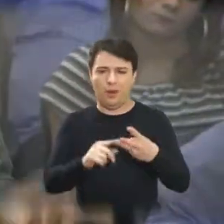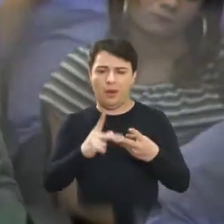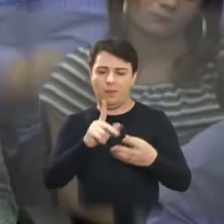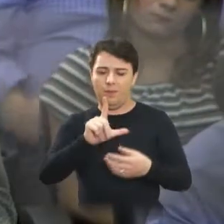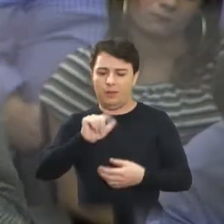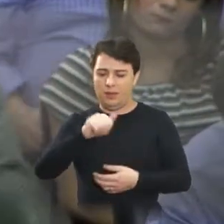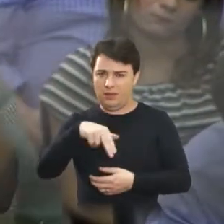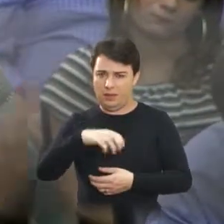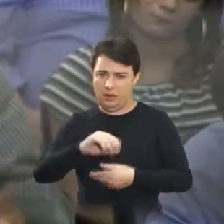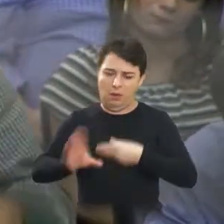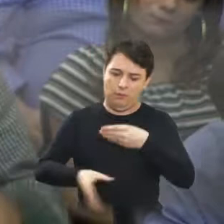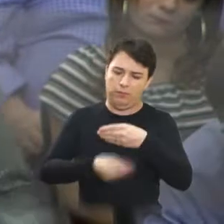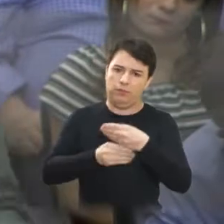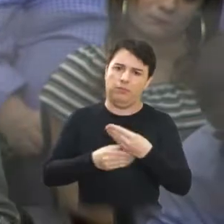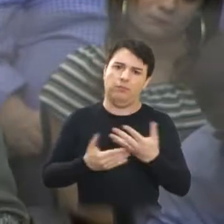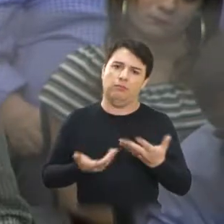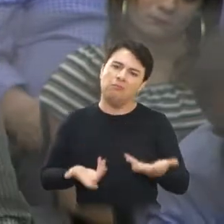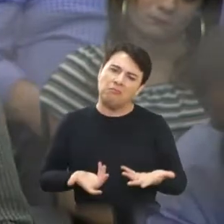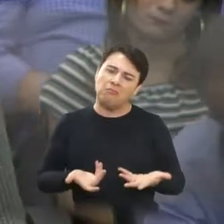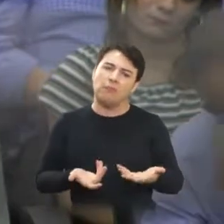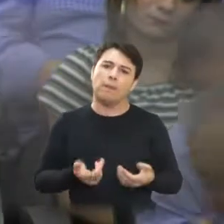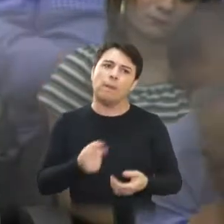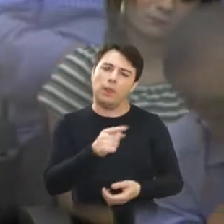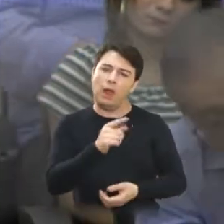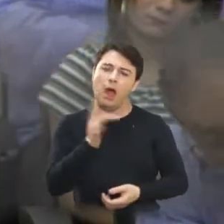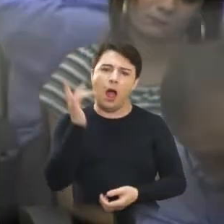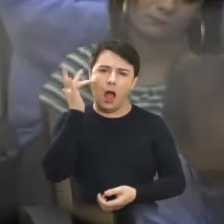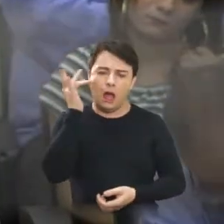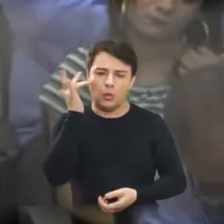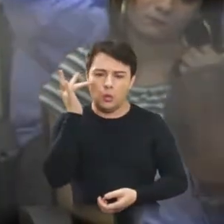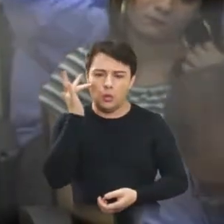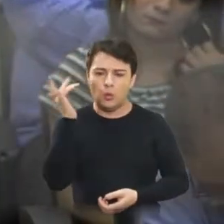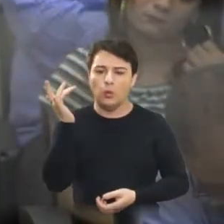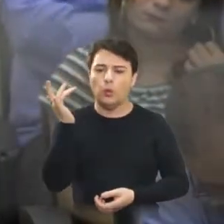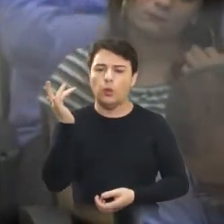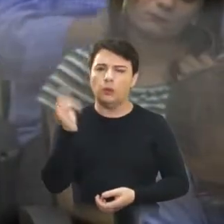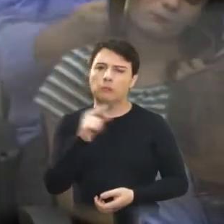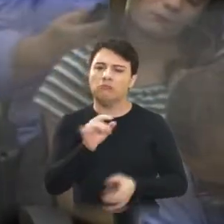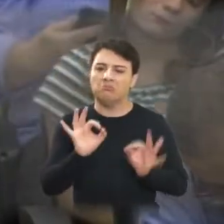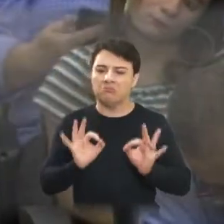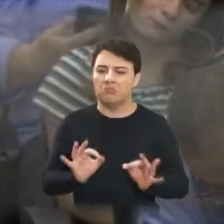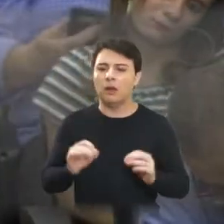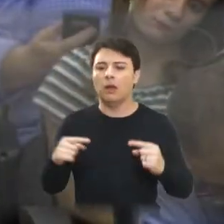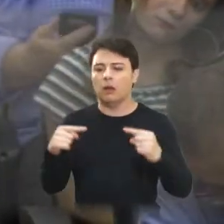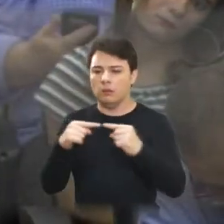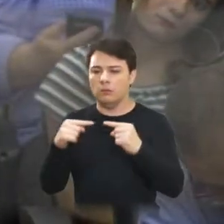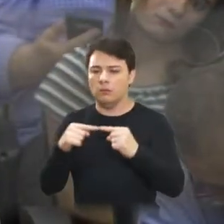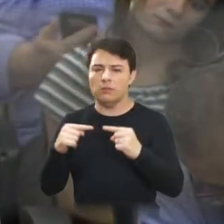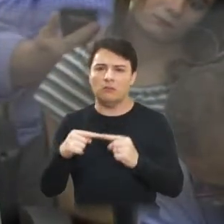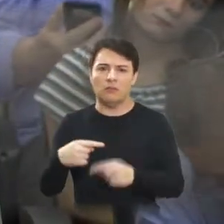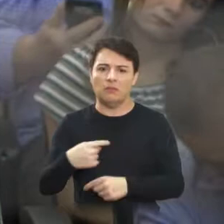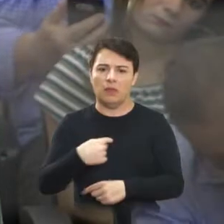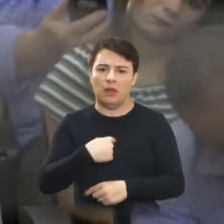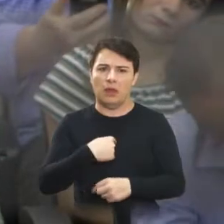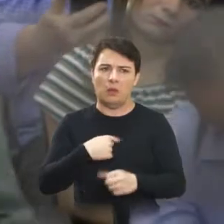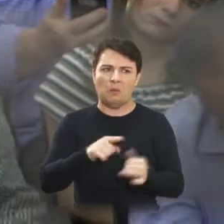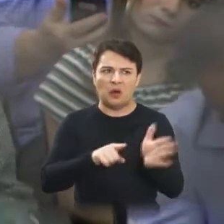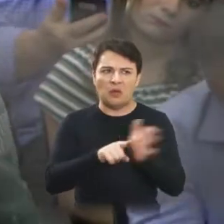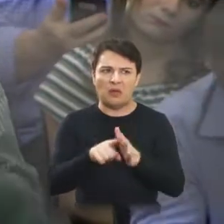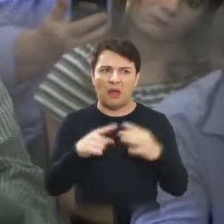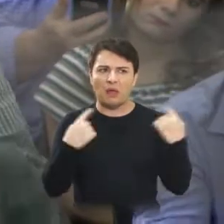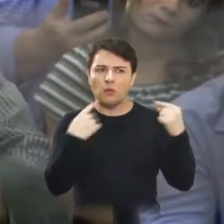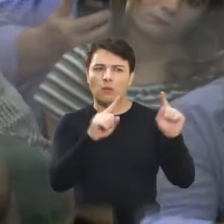questões, acho que são do mapa do plano, acho que são bem coerentes e não tenho nada a questionar.